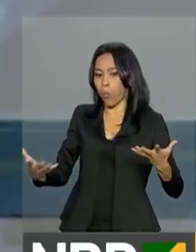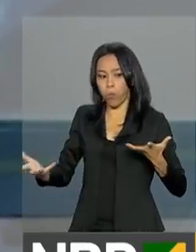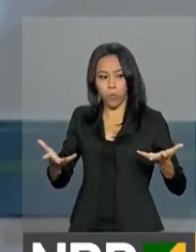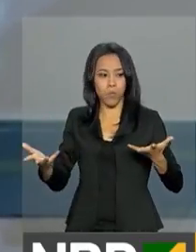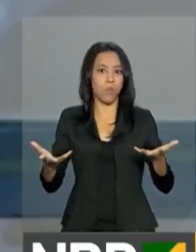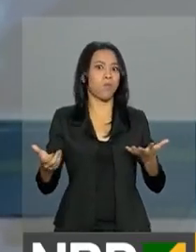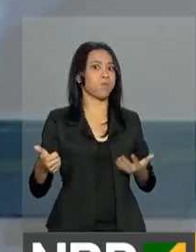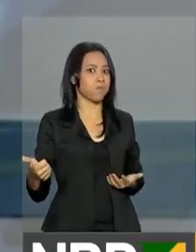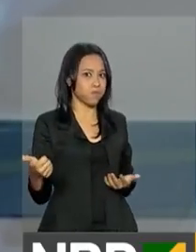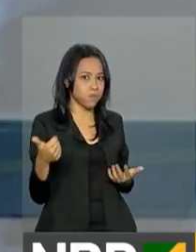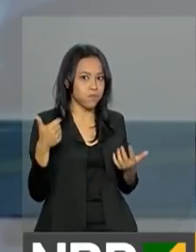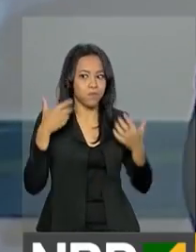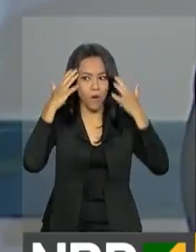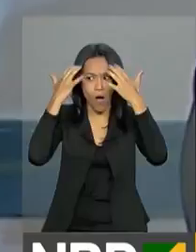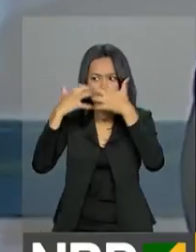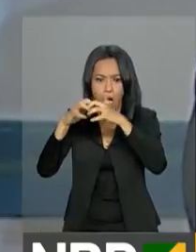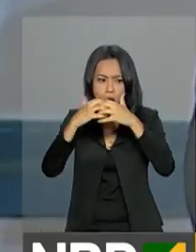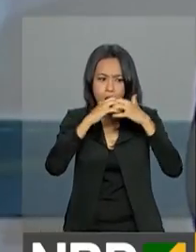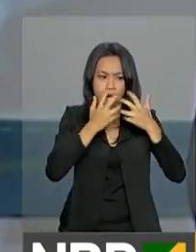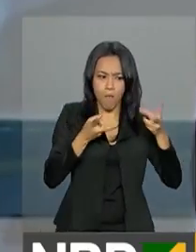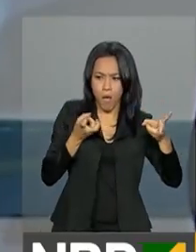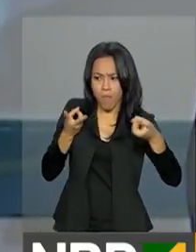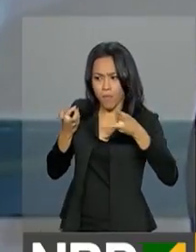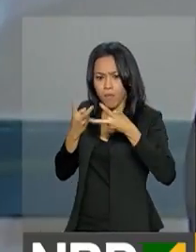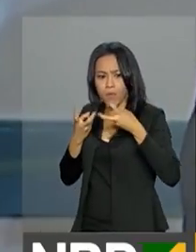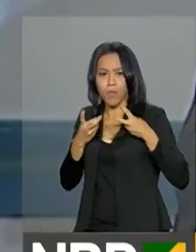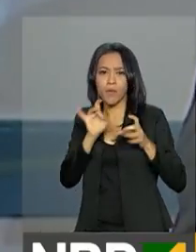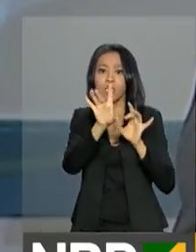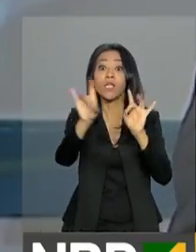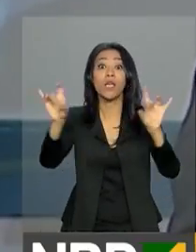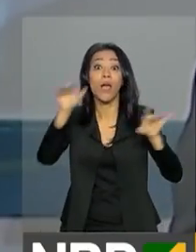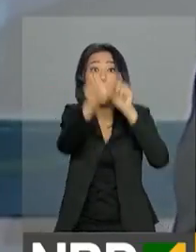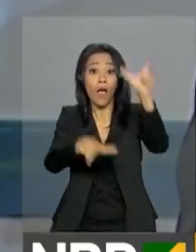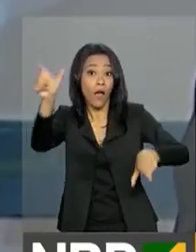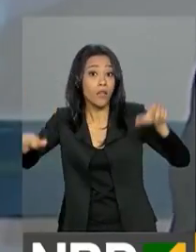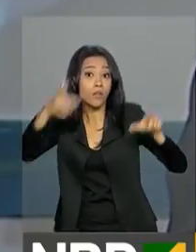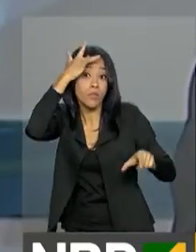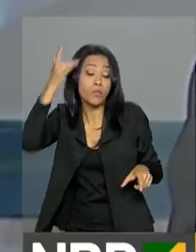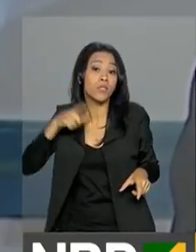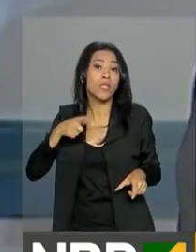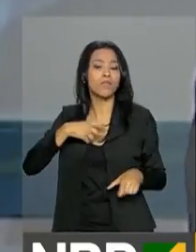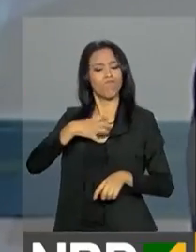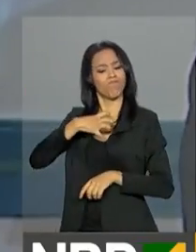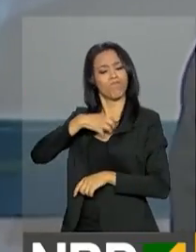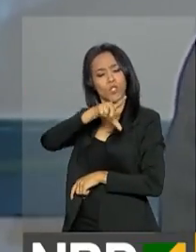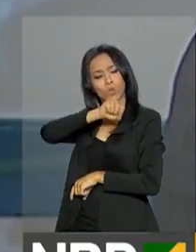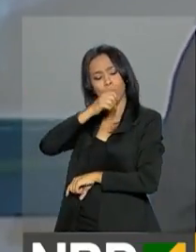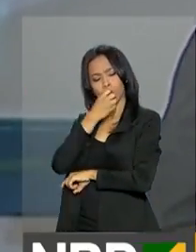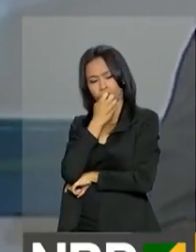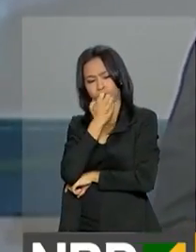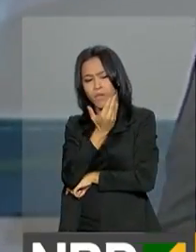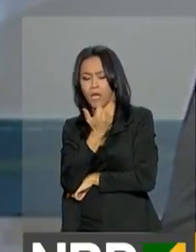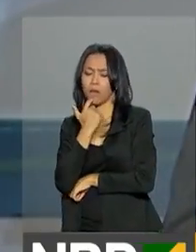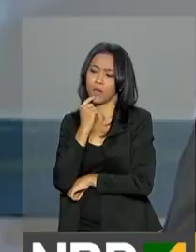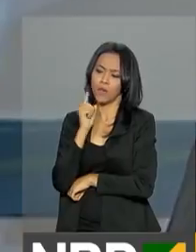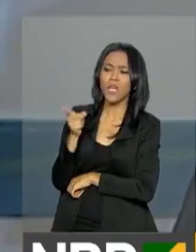cidadãos, aguça a percepção de cada cidadão, porque tem opções, pode discutir e